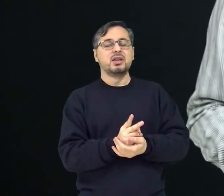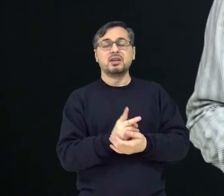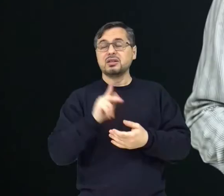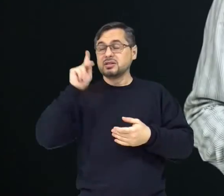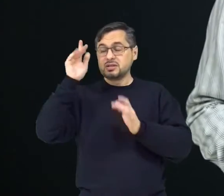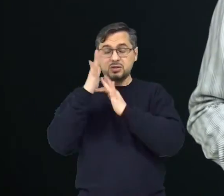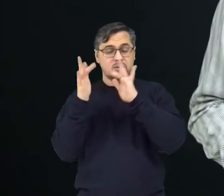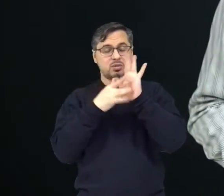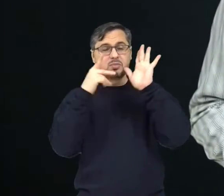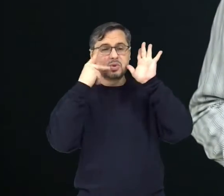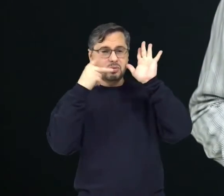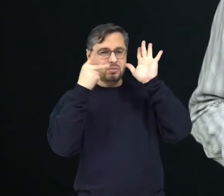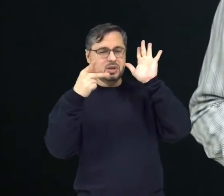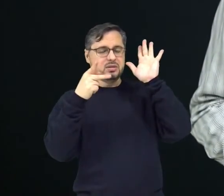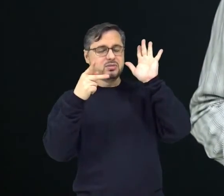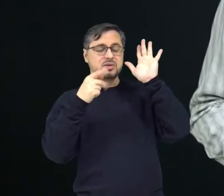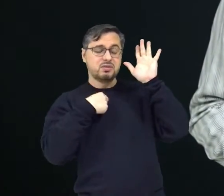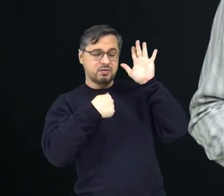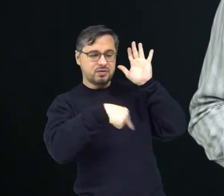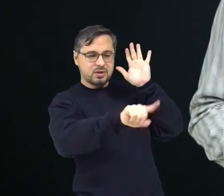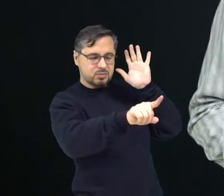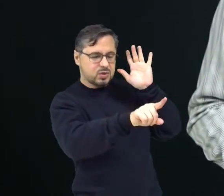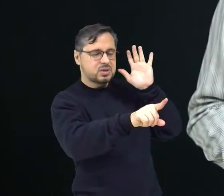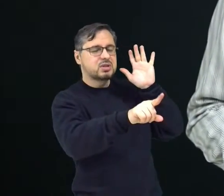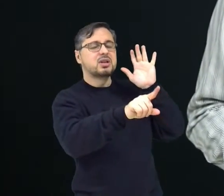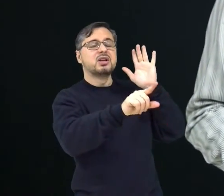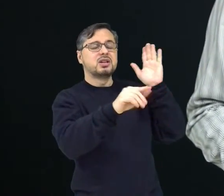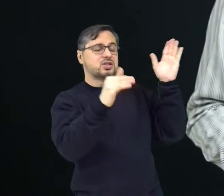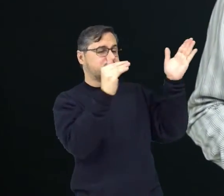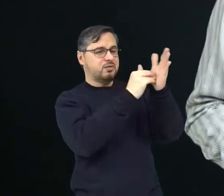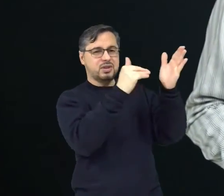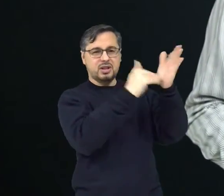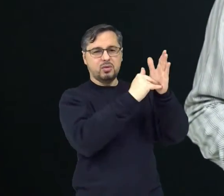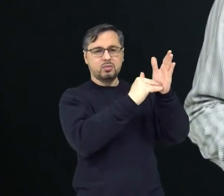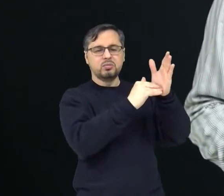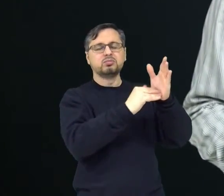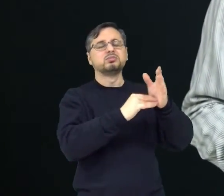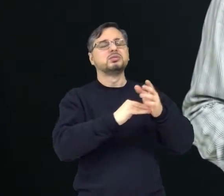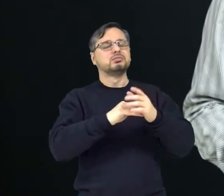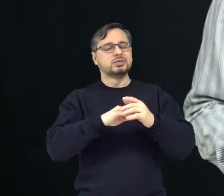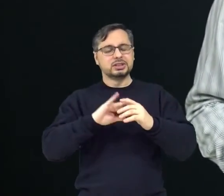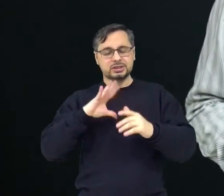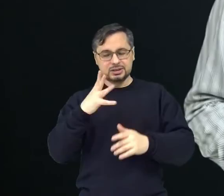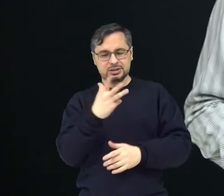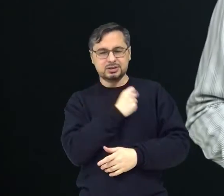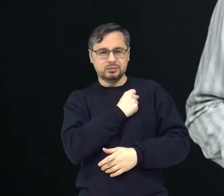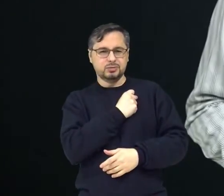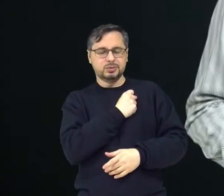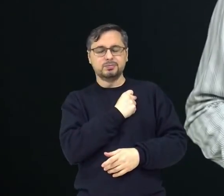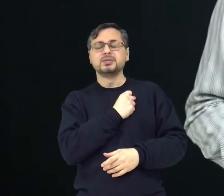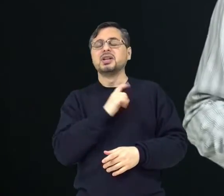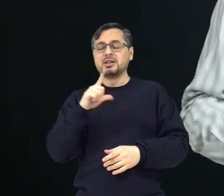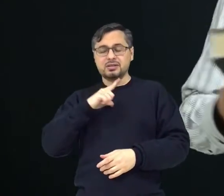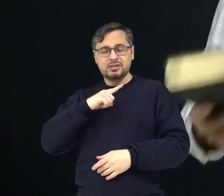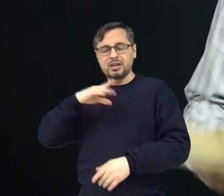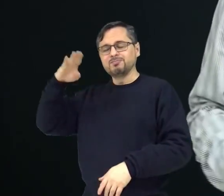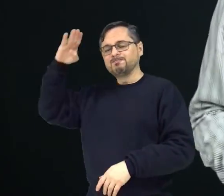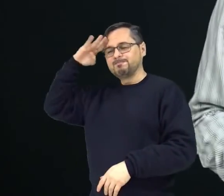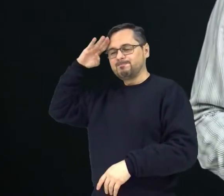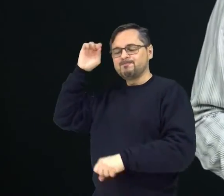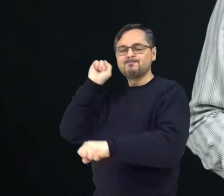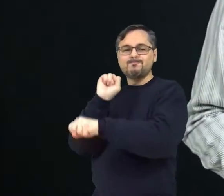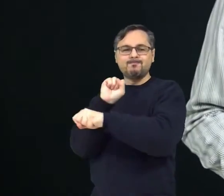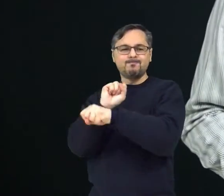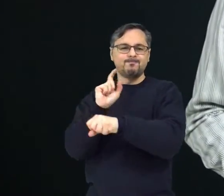são e salvos, no porto feliz, no porto final. Há um capitão nos esperando. Há uma festa